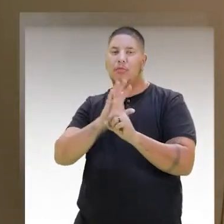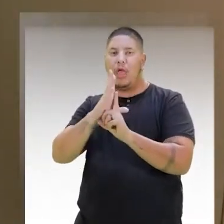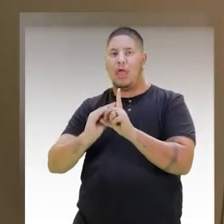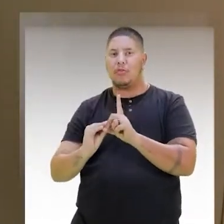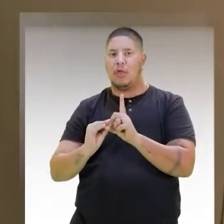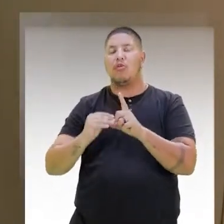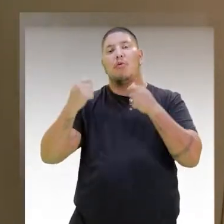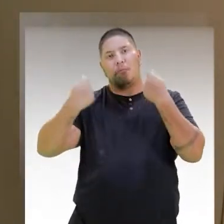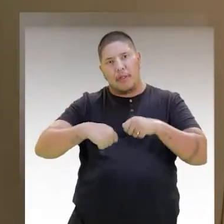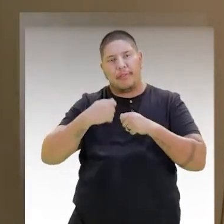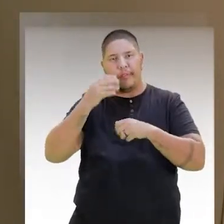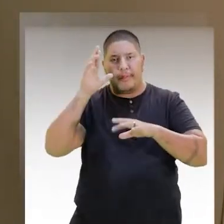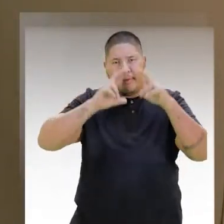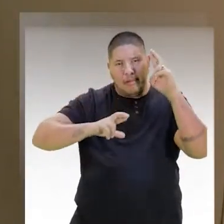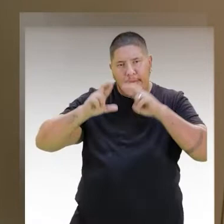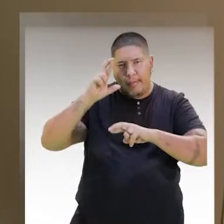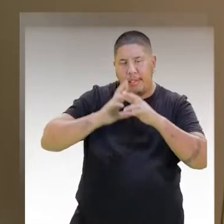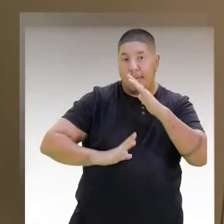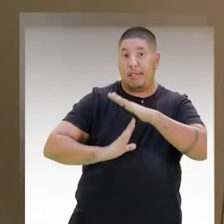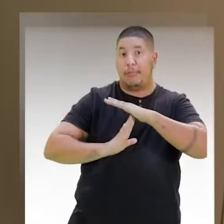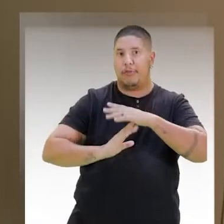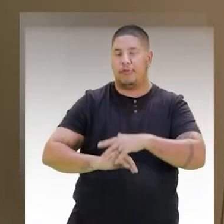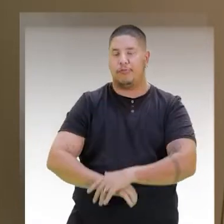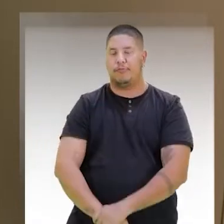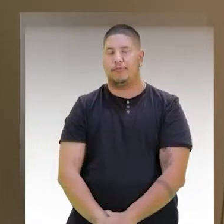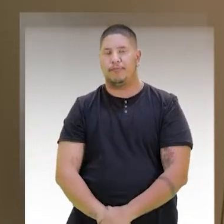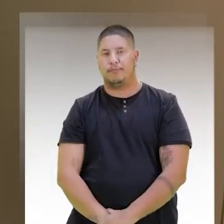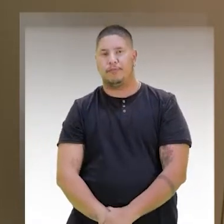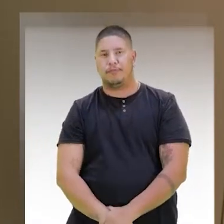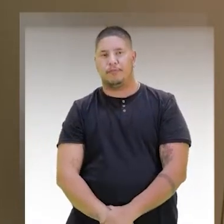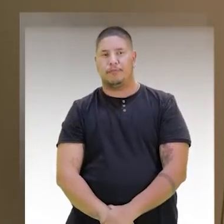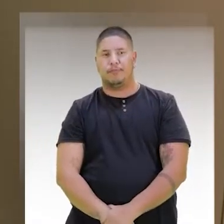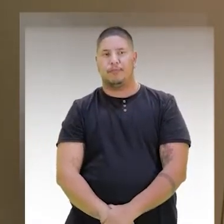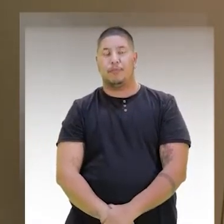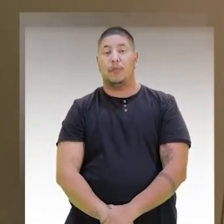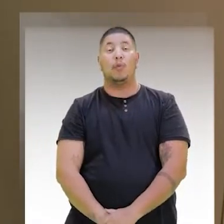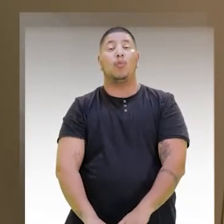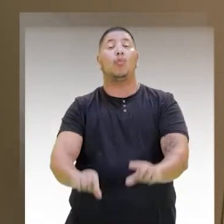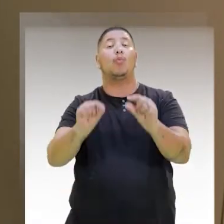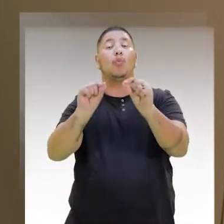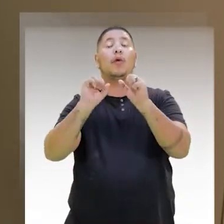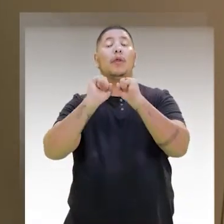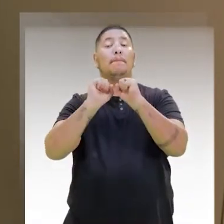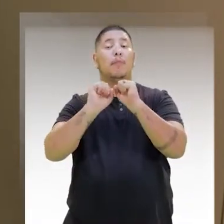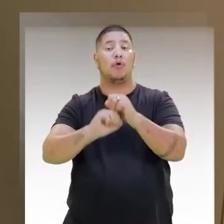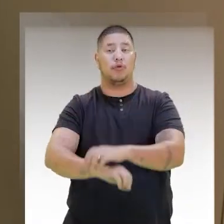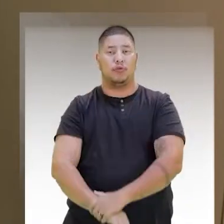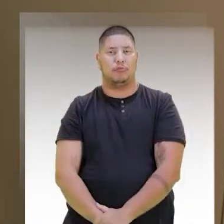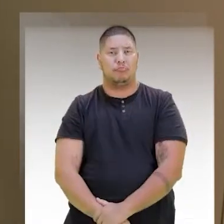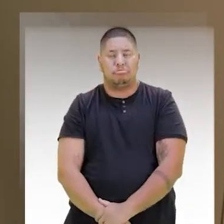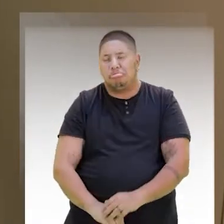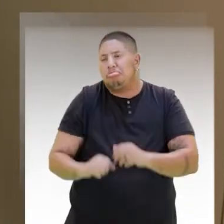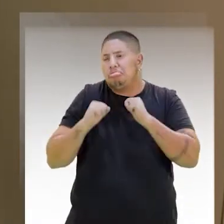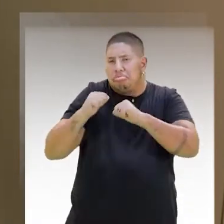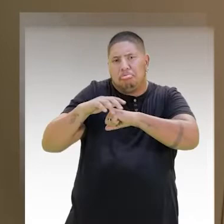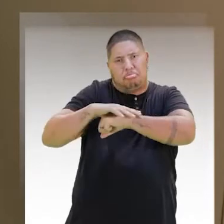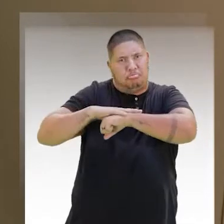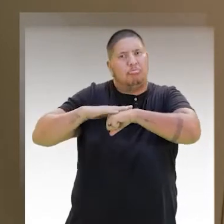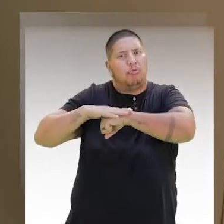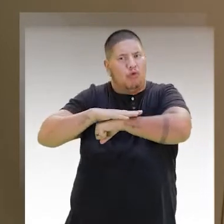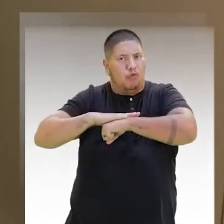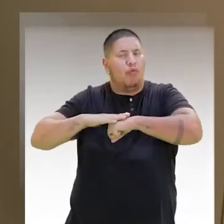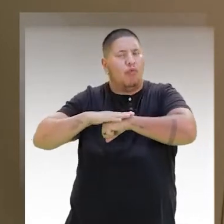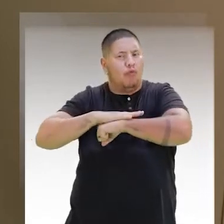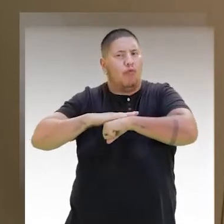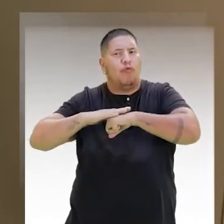É preciso observar o limite. Então, o que pode nessa época eleitoral? Pode conversar, todo mundo é livre